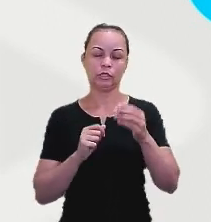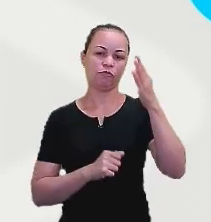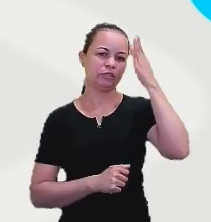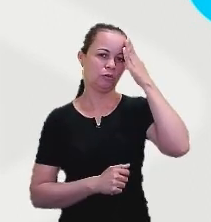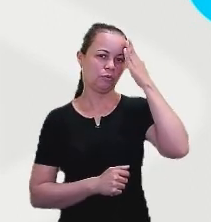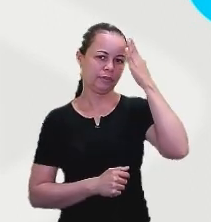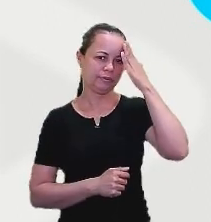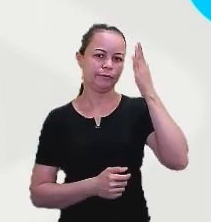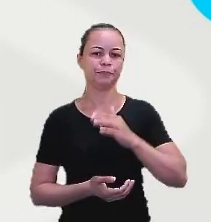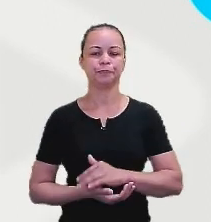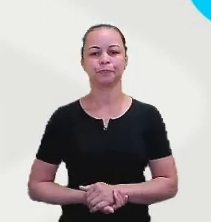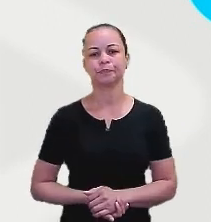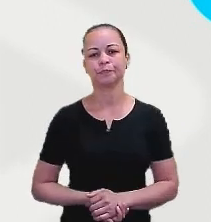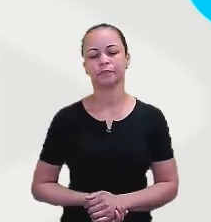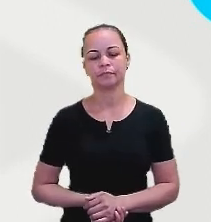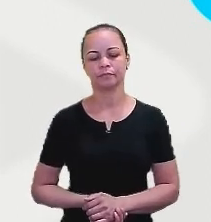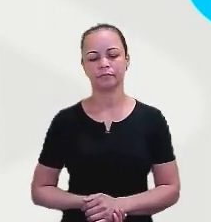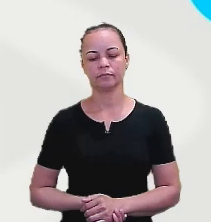compreensão.